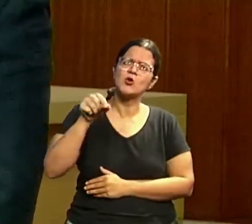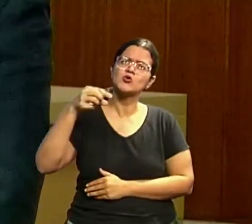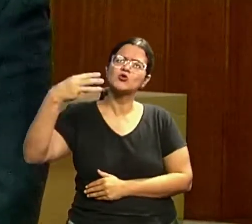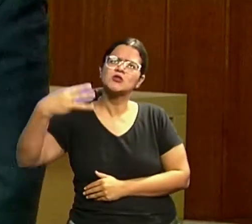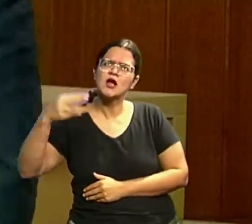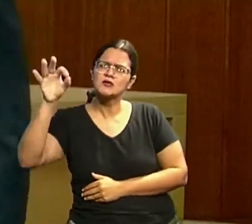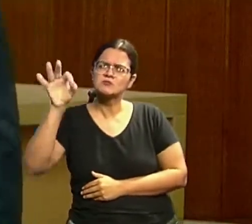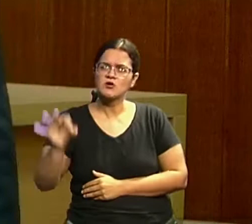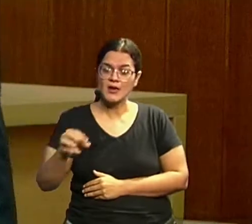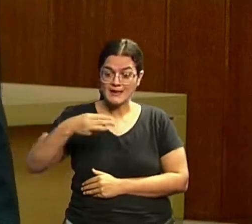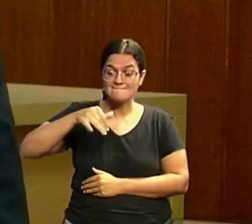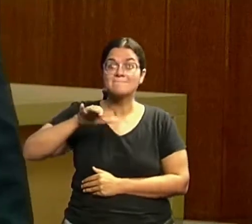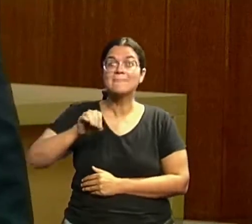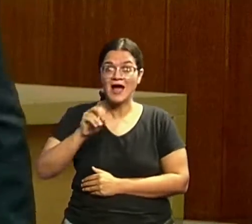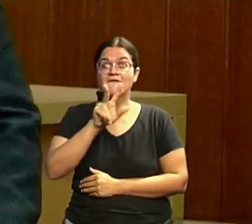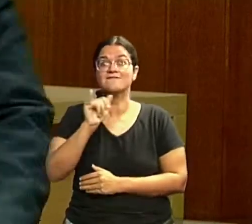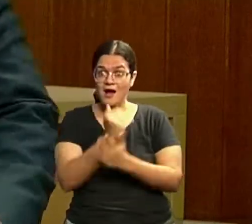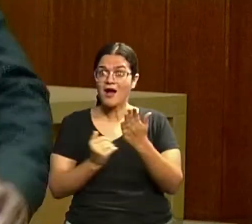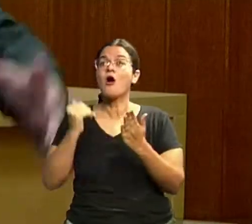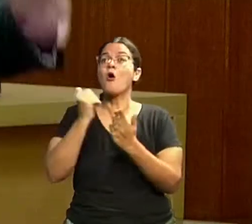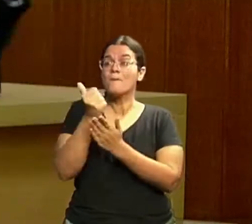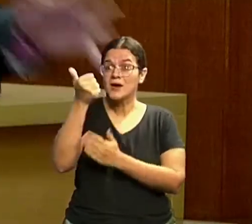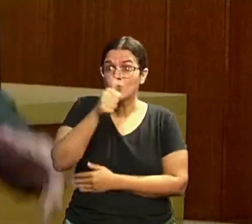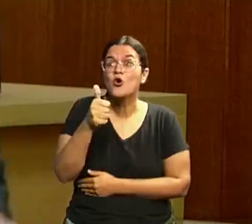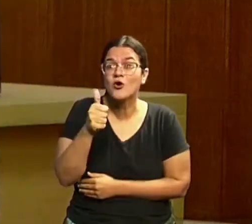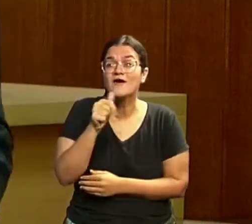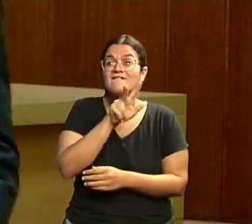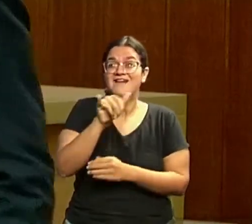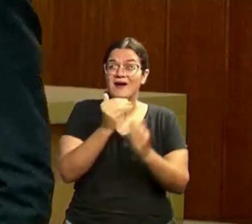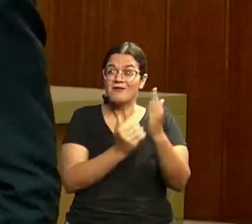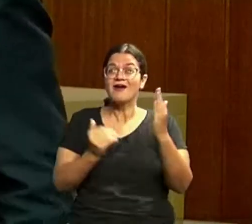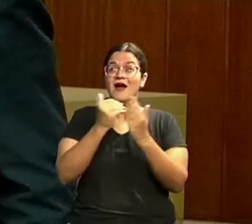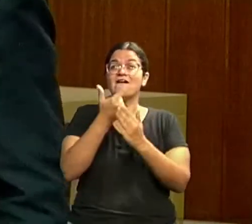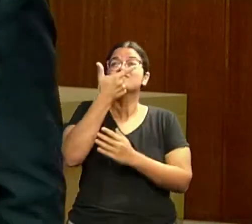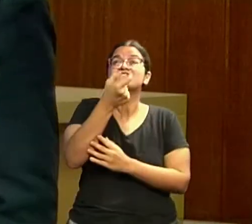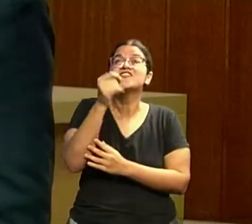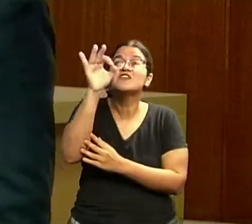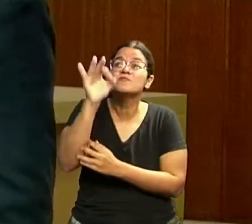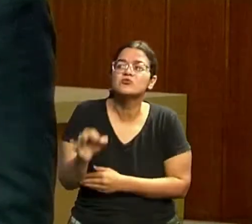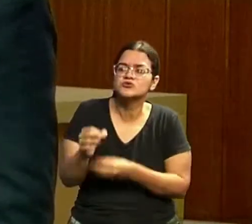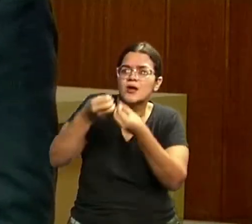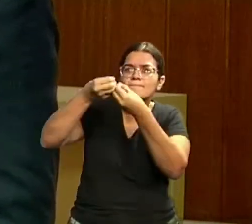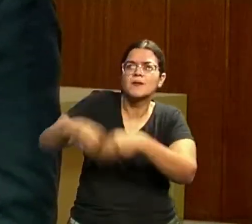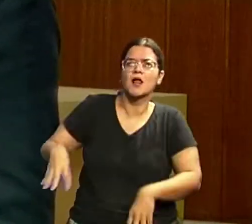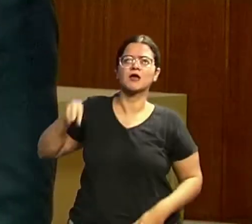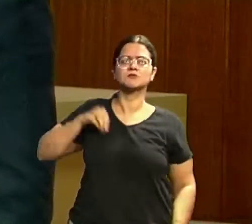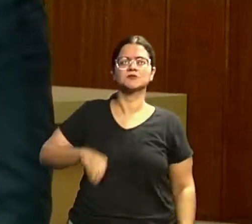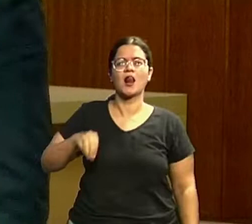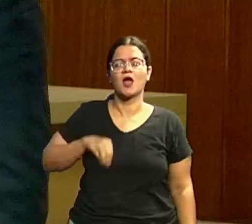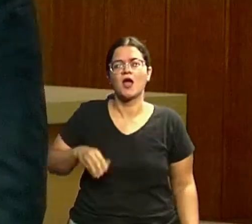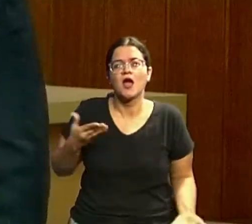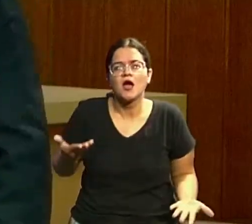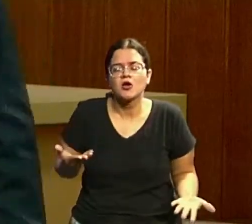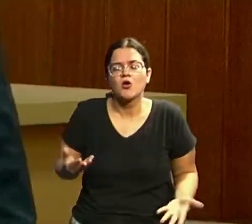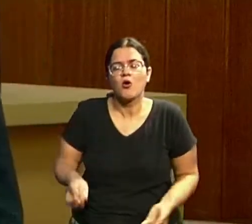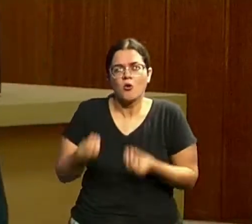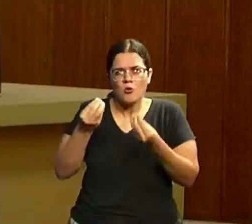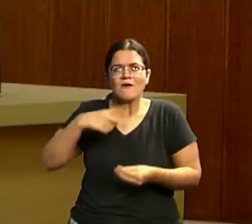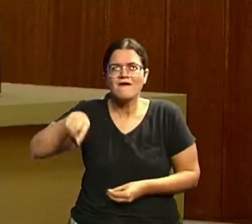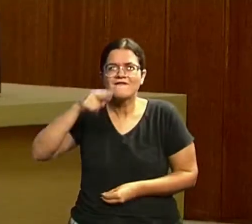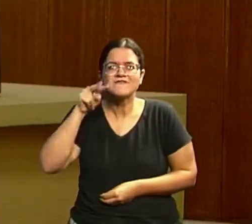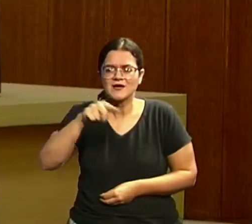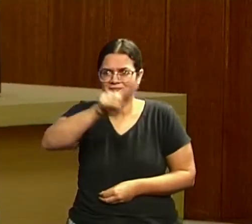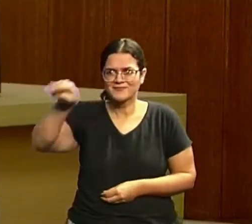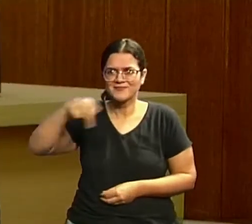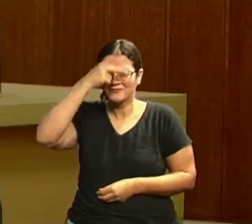10,3%, em maio agora vai ser mais 11%, nós vamos ter 20% de defasagem salarial. Considerando ainda, quem é servidor